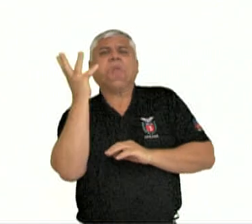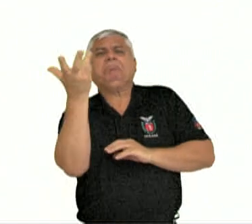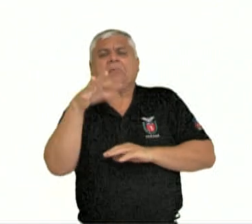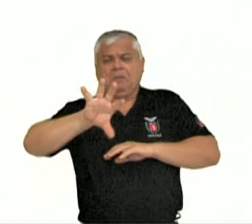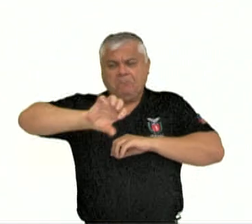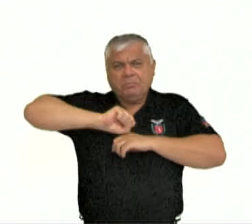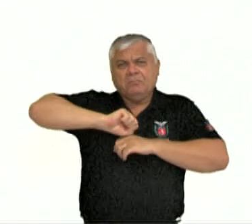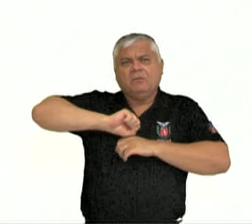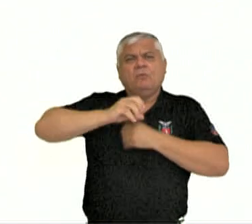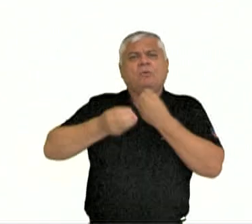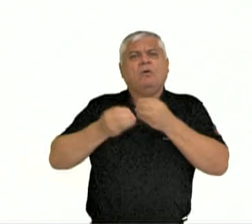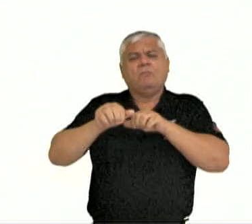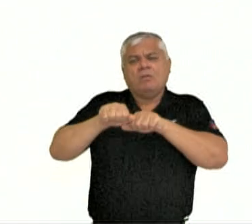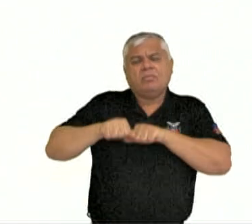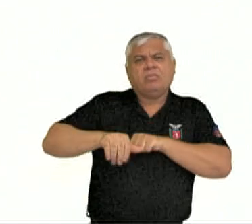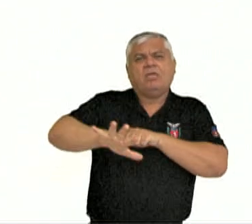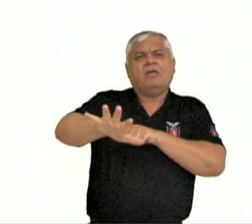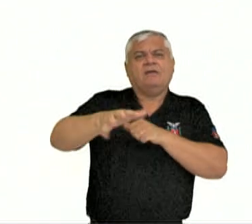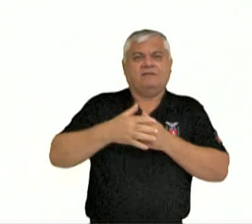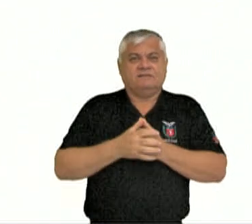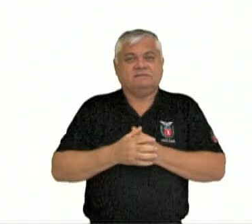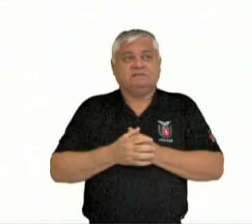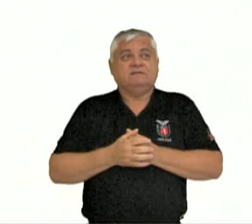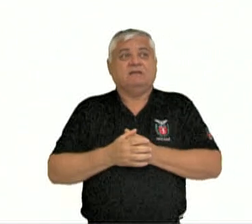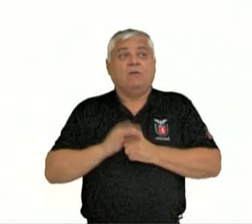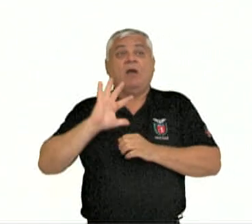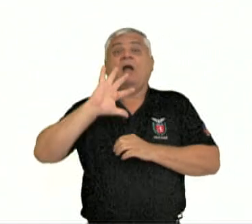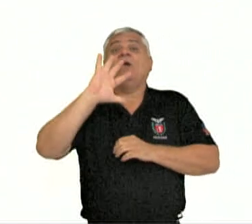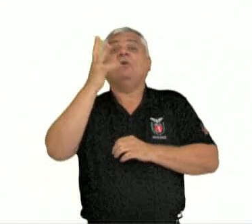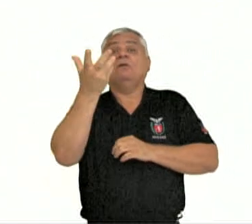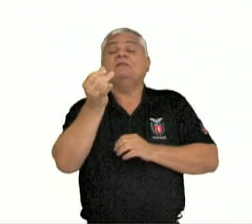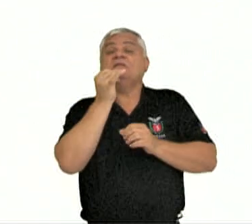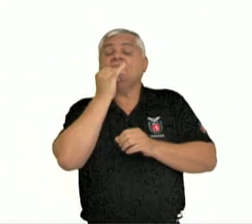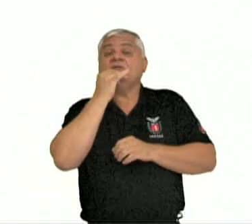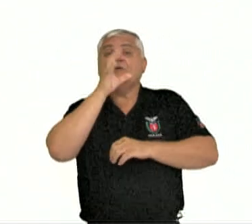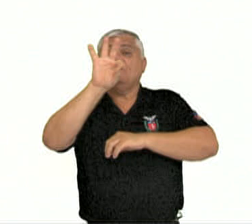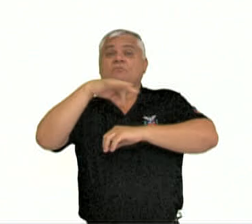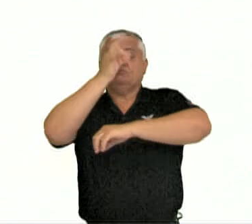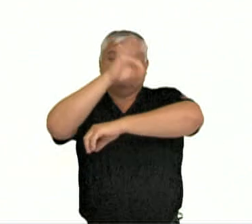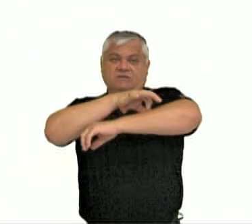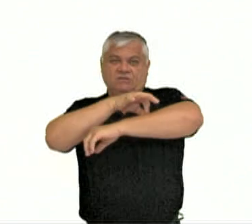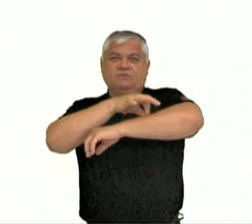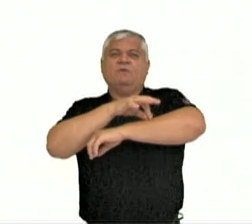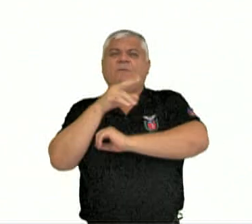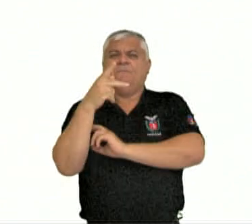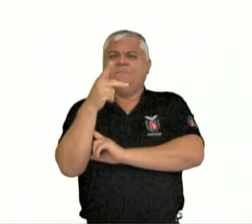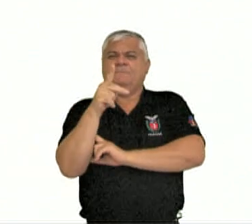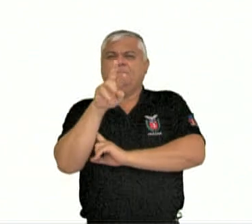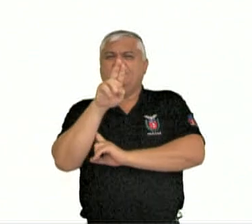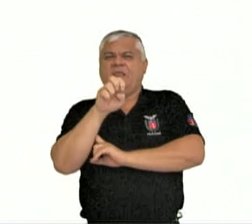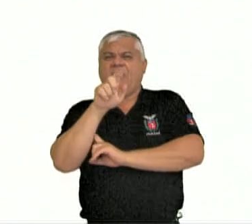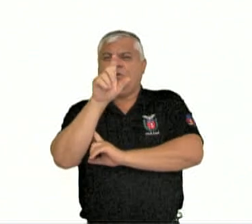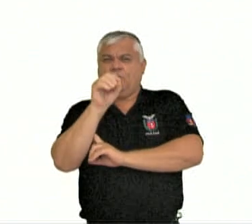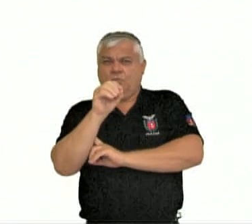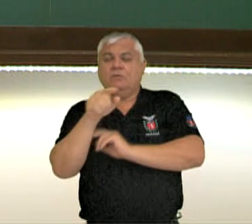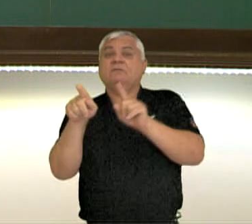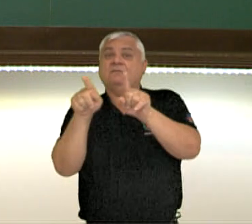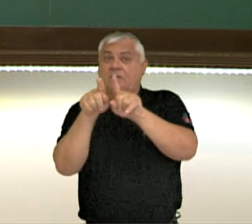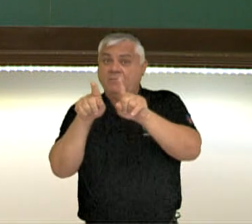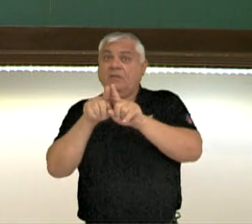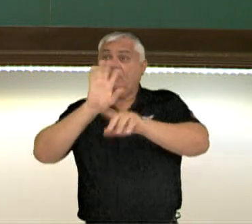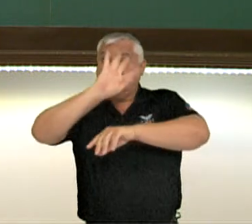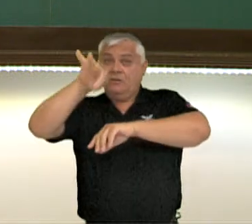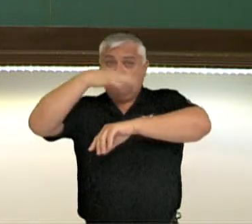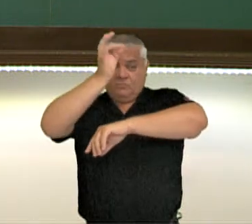o processo de transmissão? A infecção ocorre pelo mosquito prego. Então, aqui também tem um vetor que ocasiona